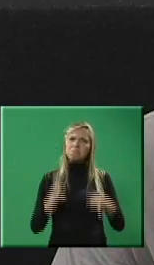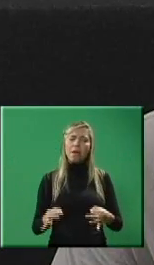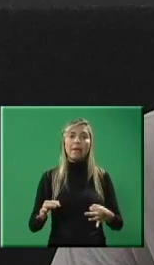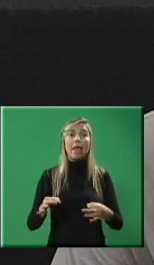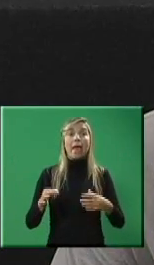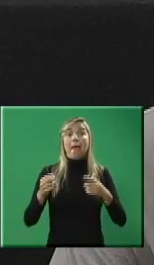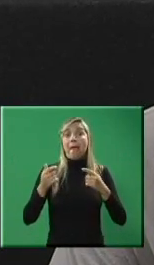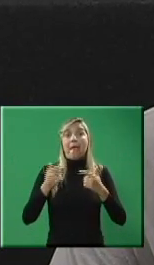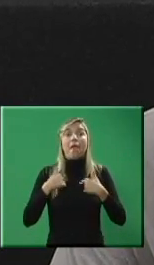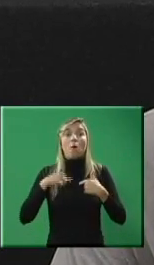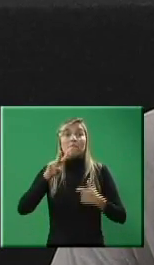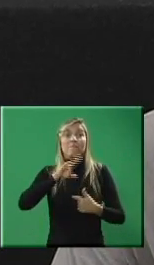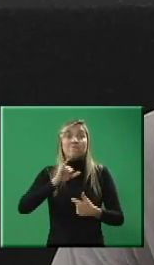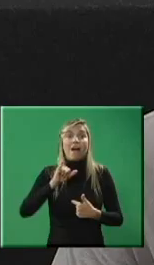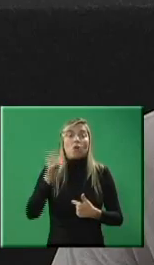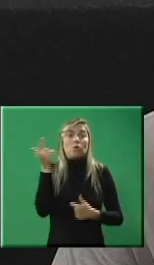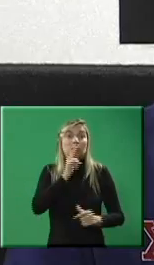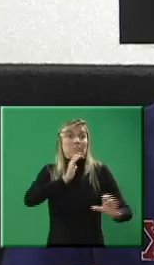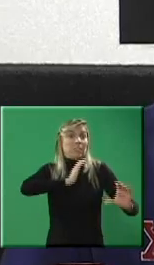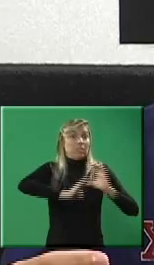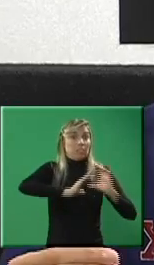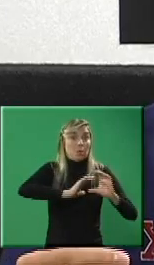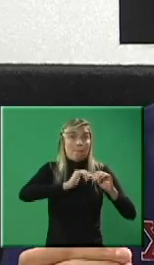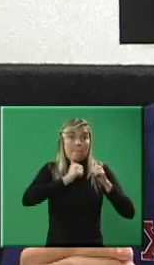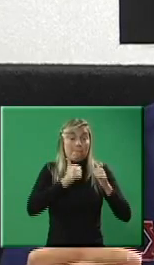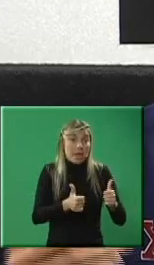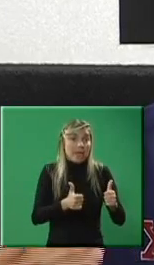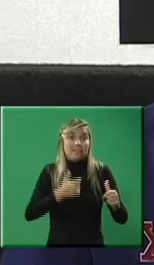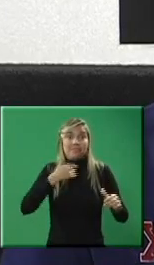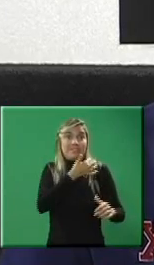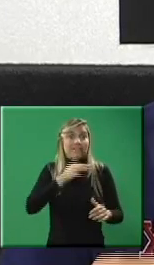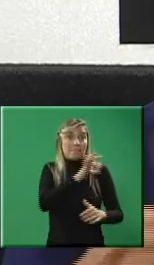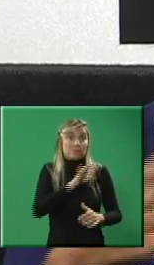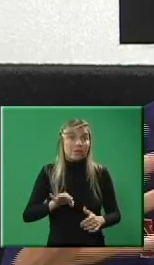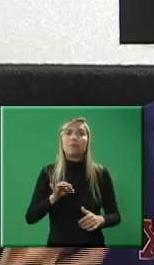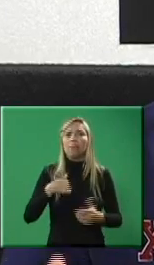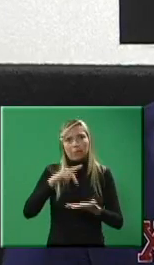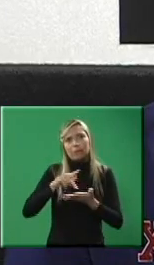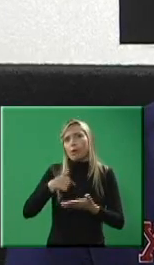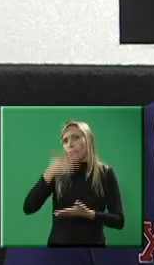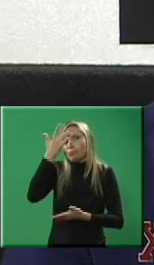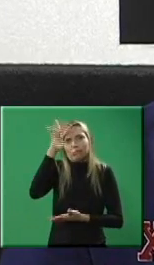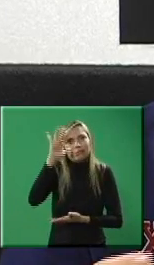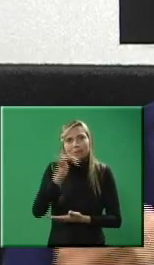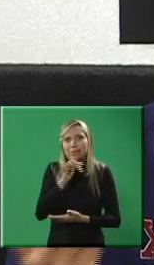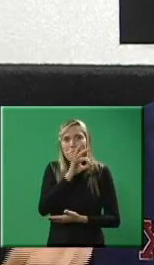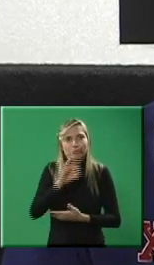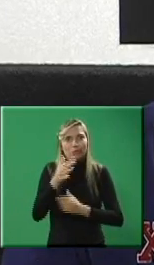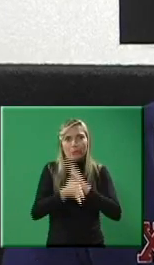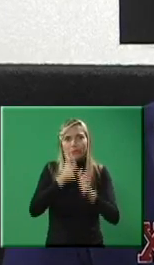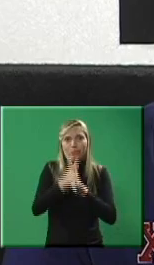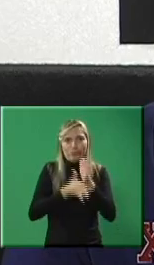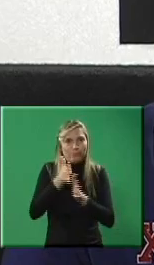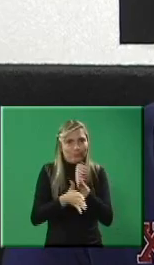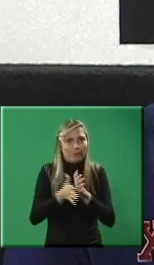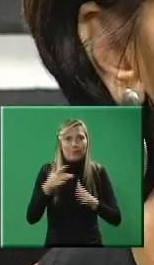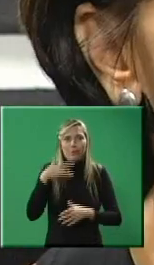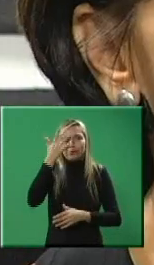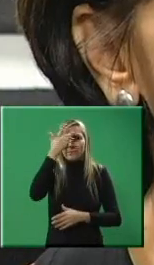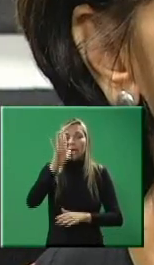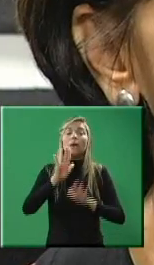é que eu vou conseguir me comunicar com eles totalmente, eu não sei totalmente todos os sinais de